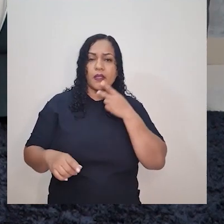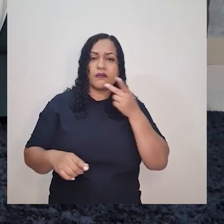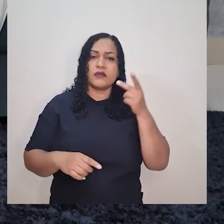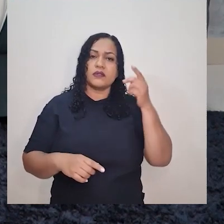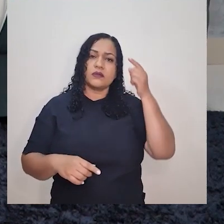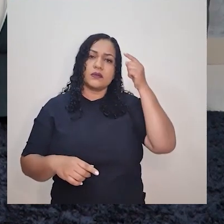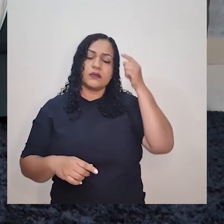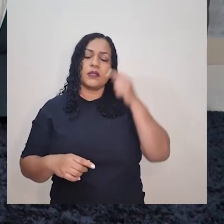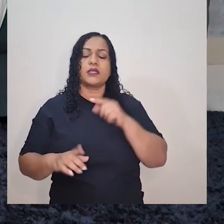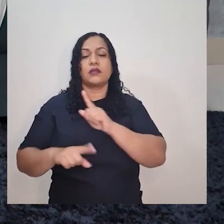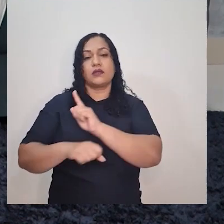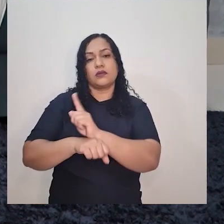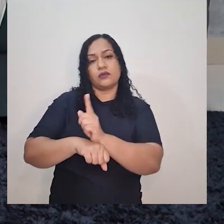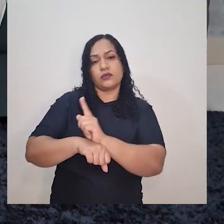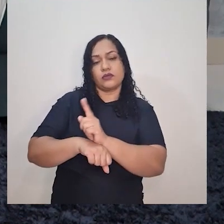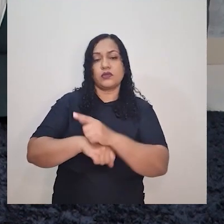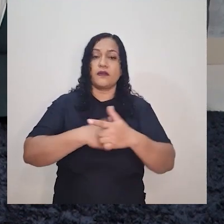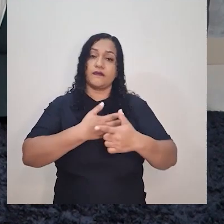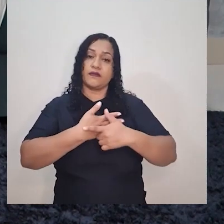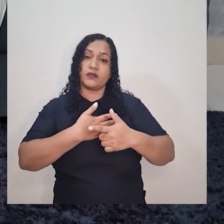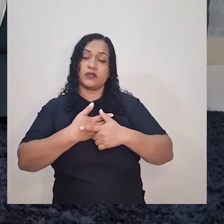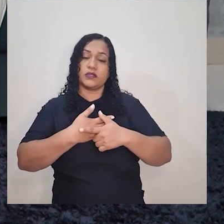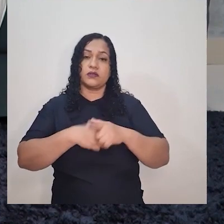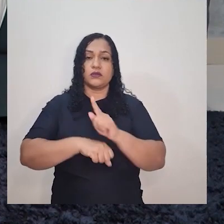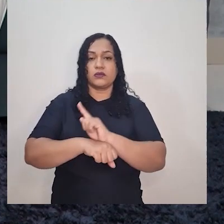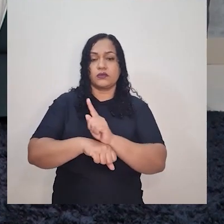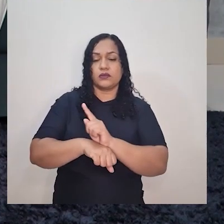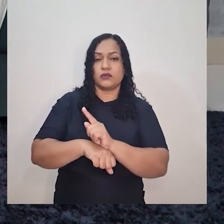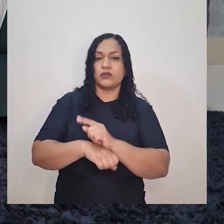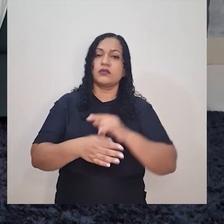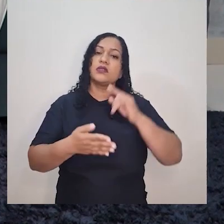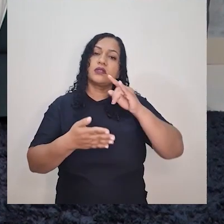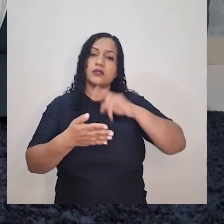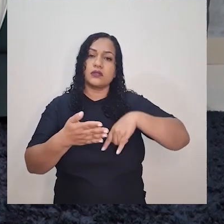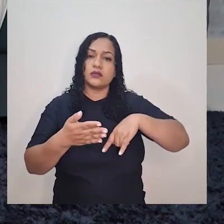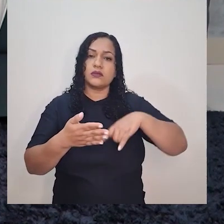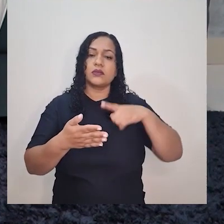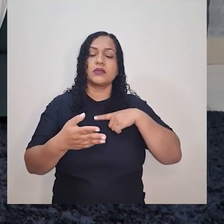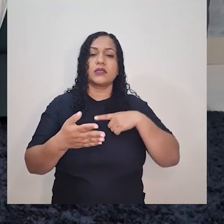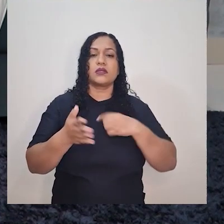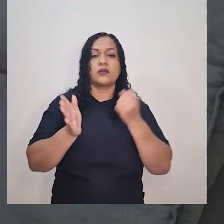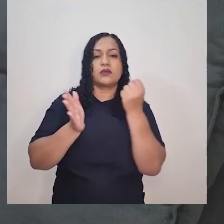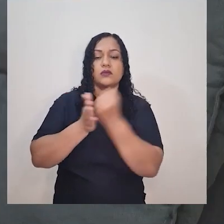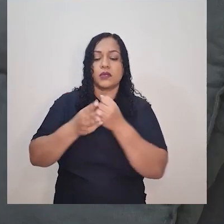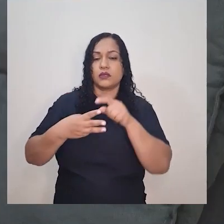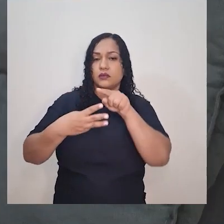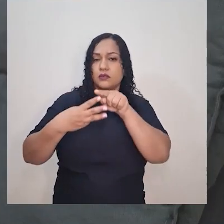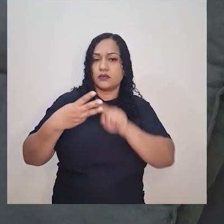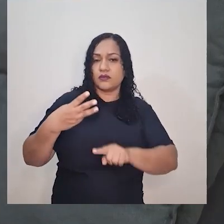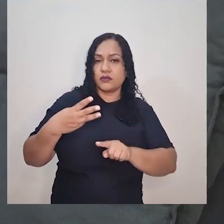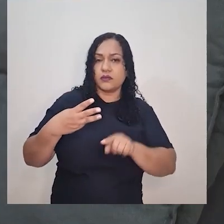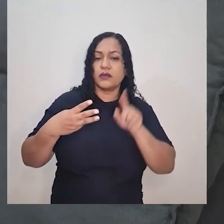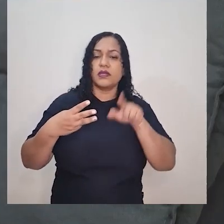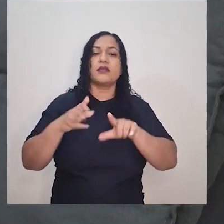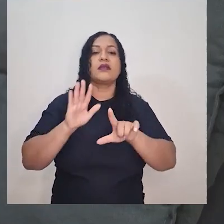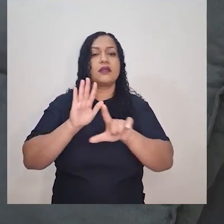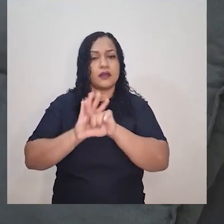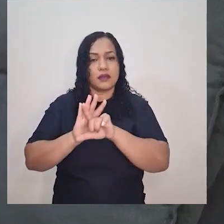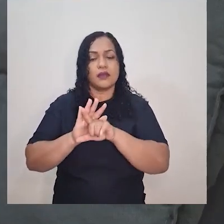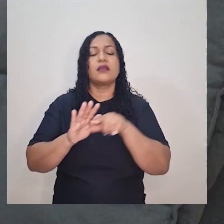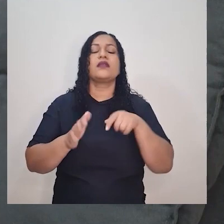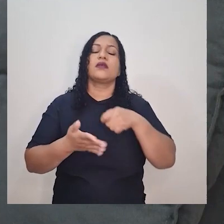papel do gestor, né? Nós já conversamos um pouquinho que esse documento ele é previsto nos marcos formais, ou seja, ele é legal, ele